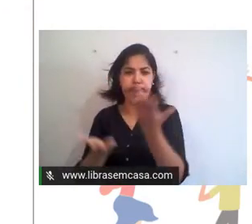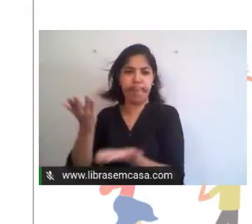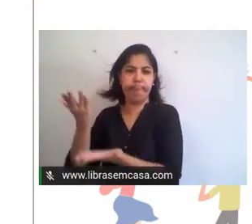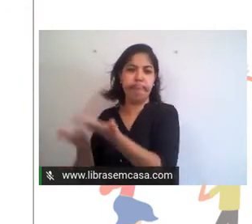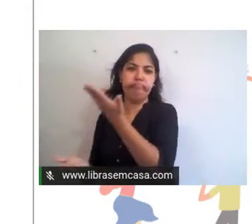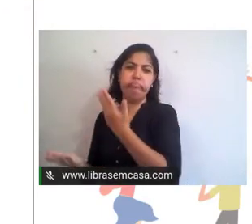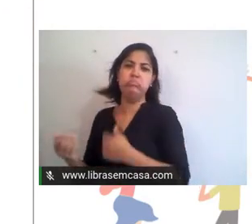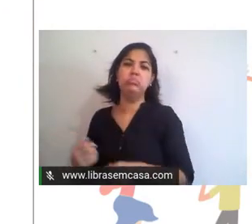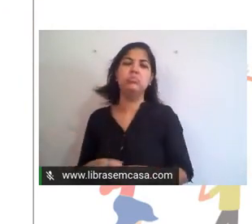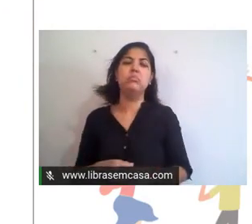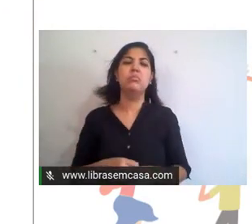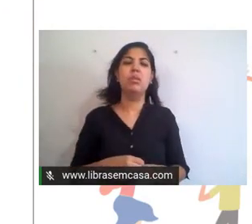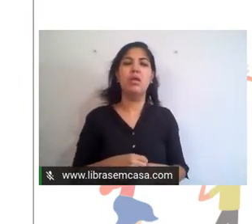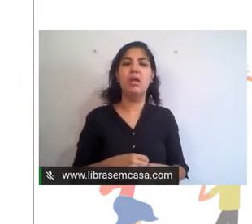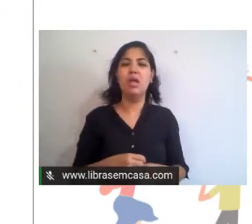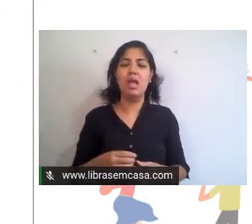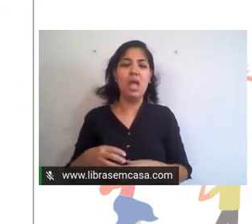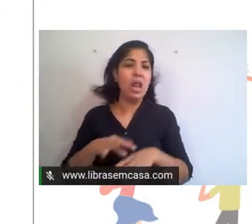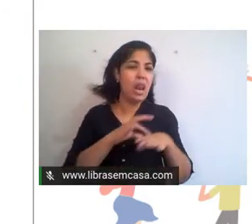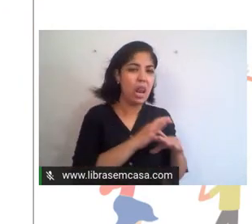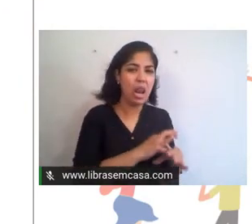de produção, ele leva